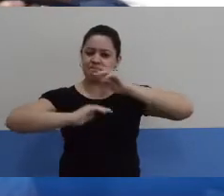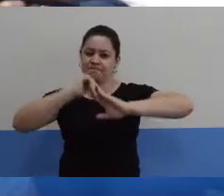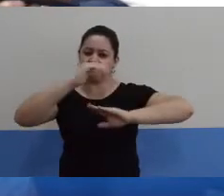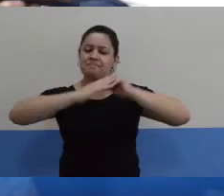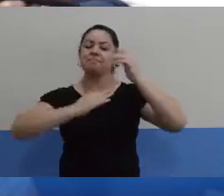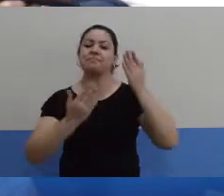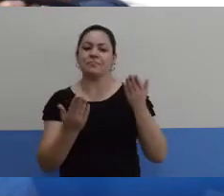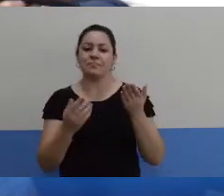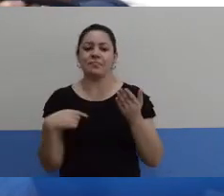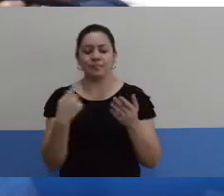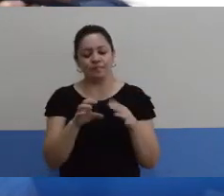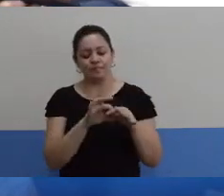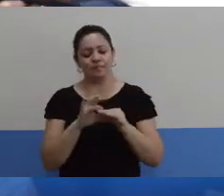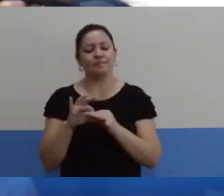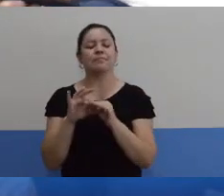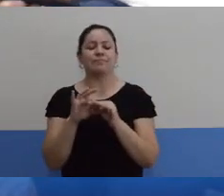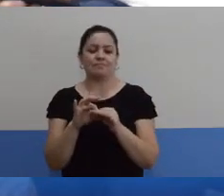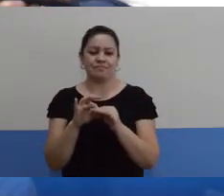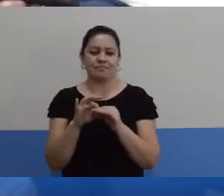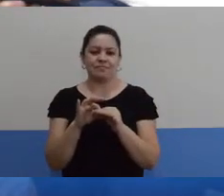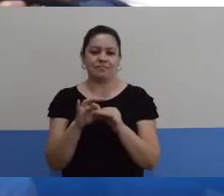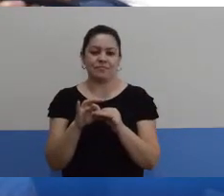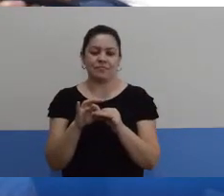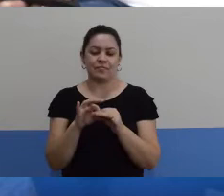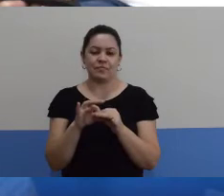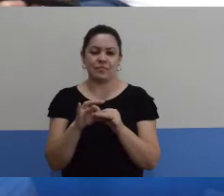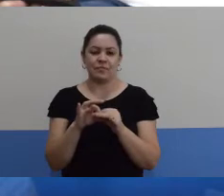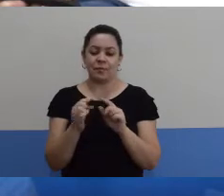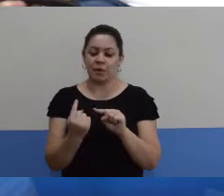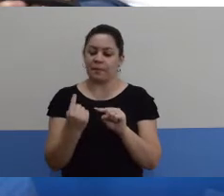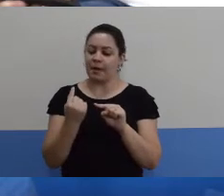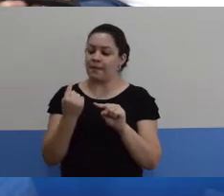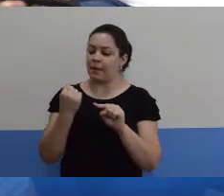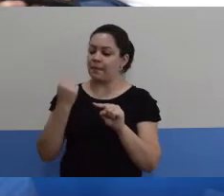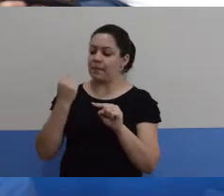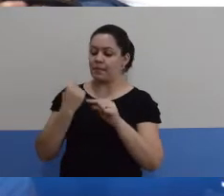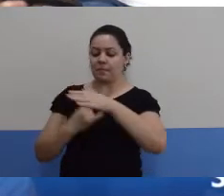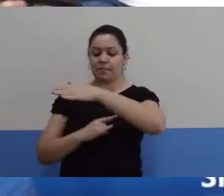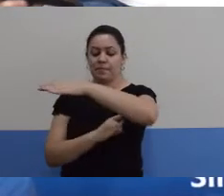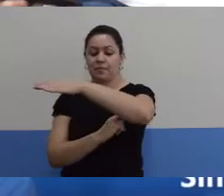torna próxima, né? Quantas pontes foram destruídas